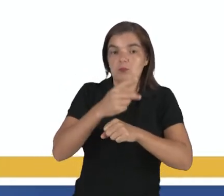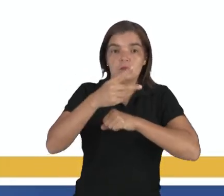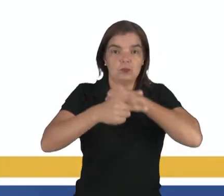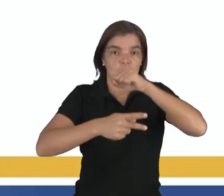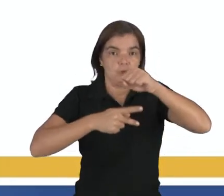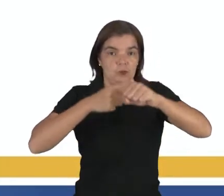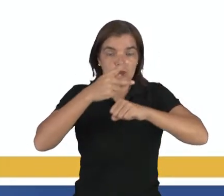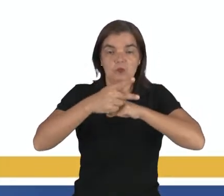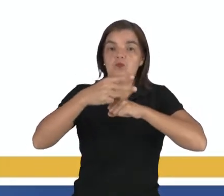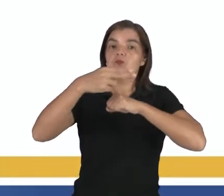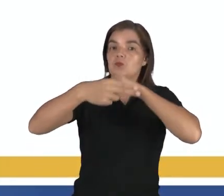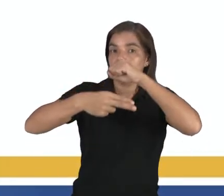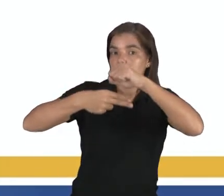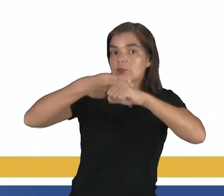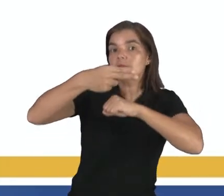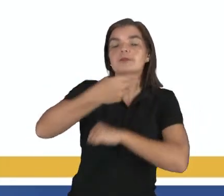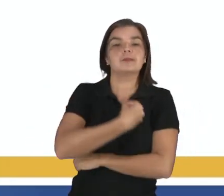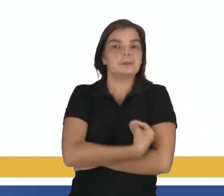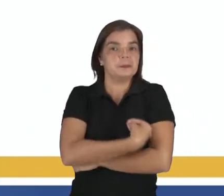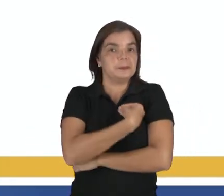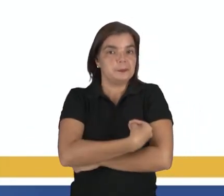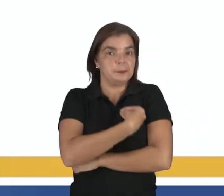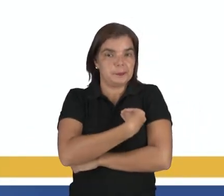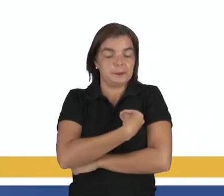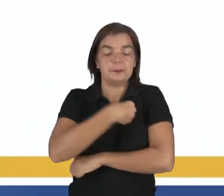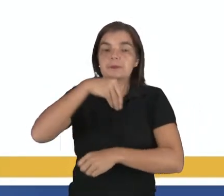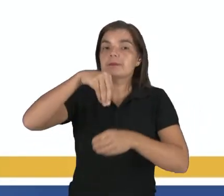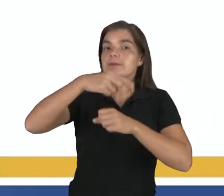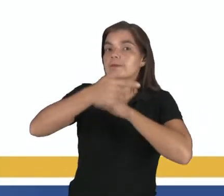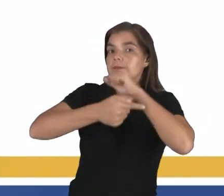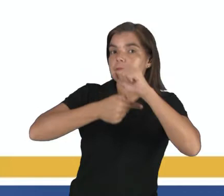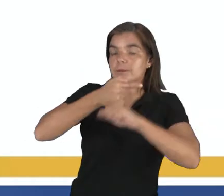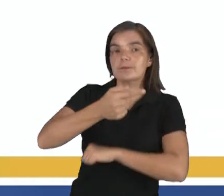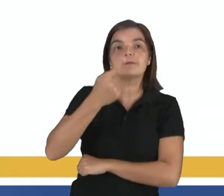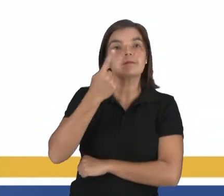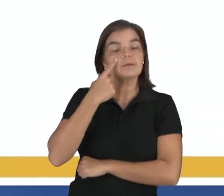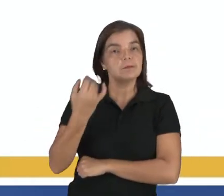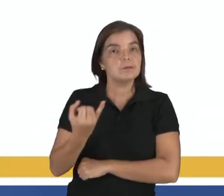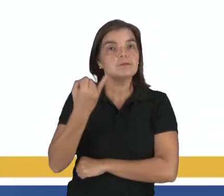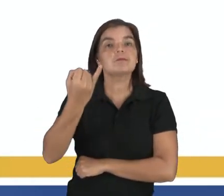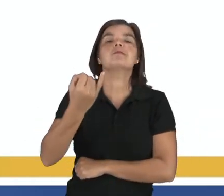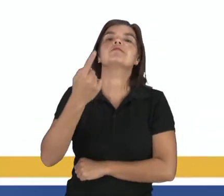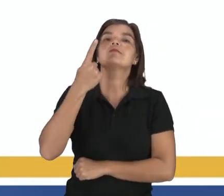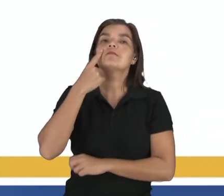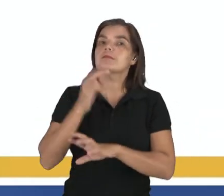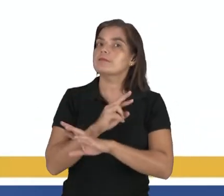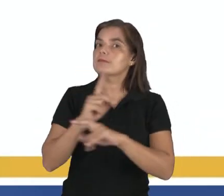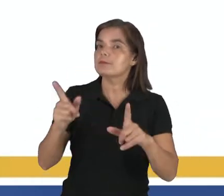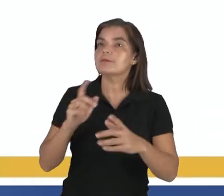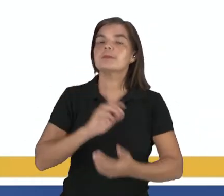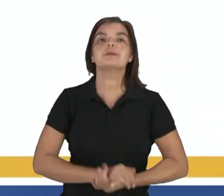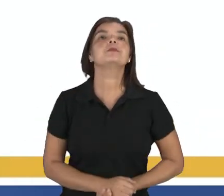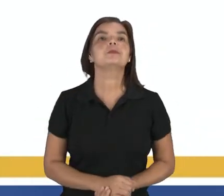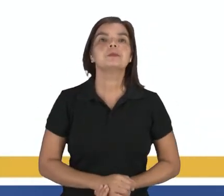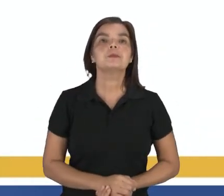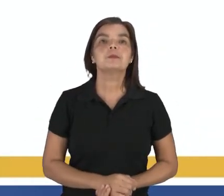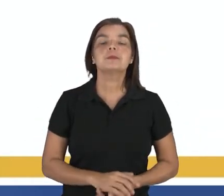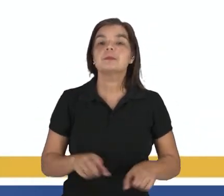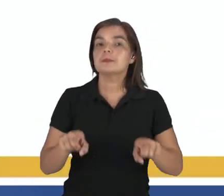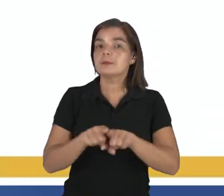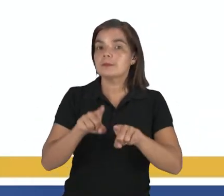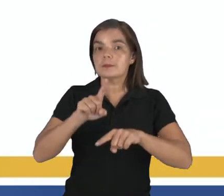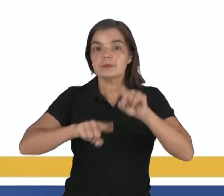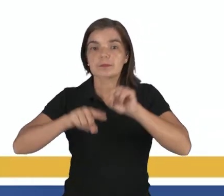prótons com nêutrons presente no núcleo de um átomo. Isso é importante, né? A gente está identificando a diferença entre elas.